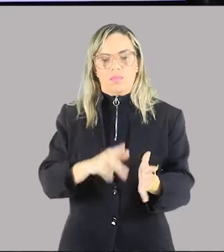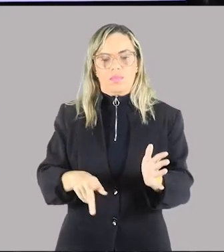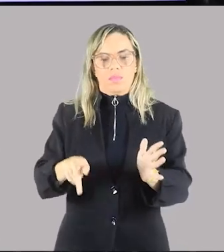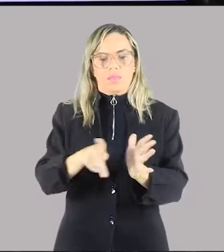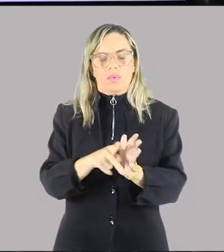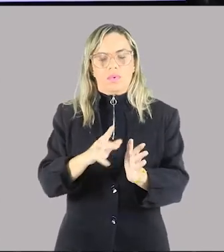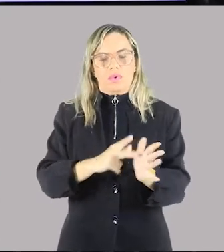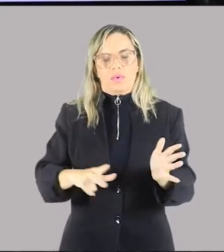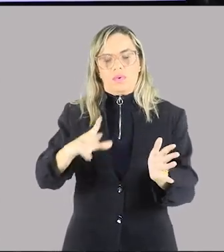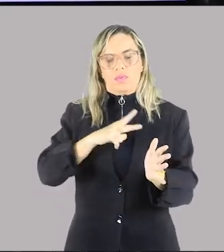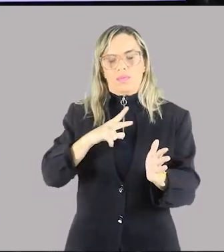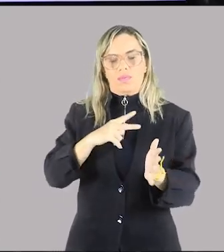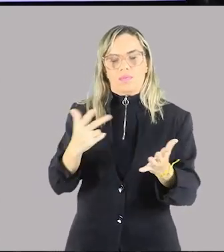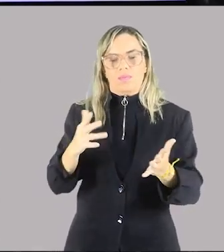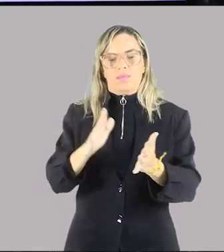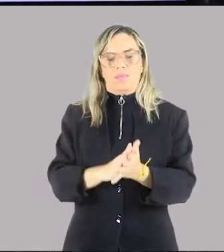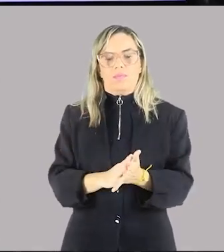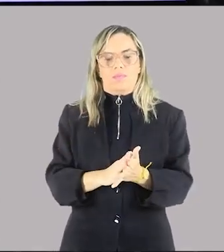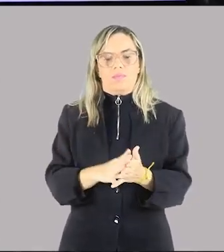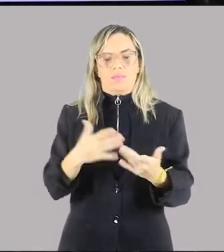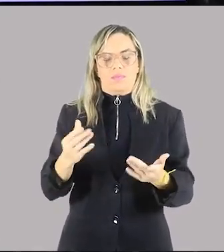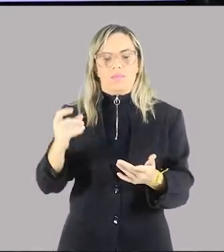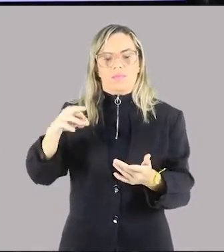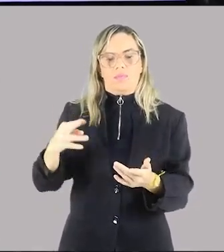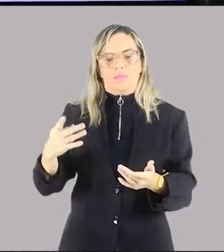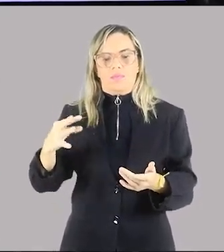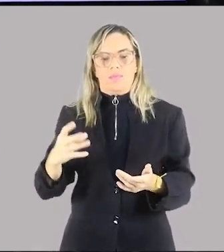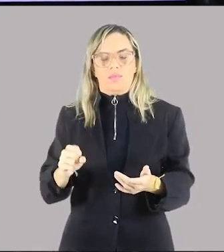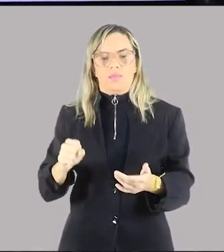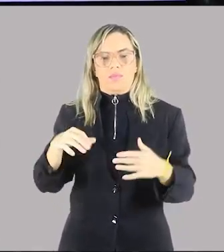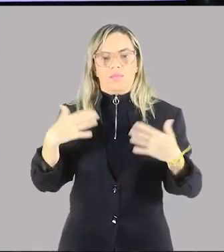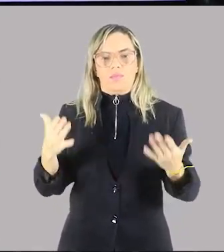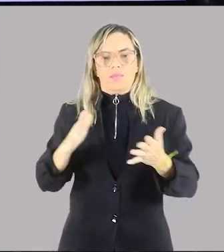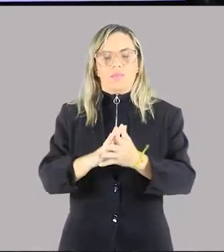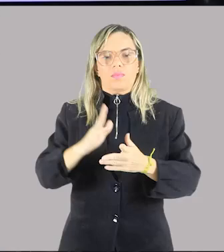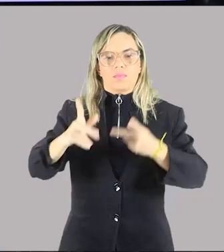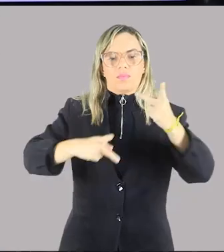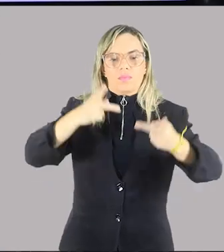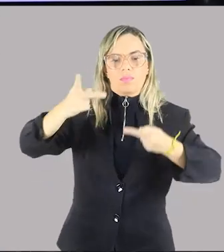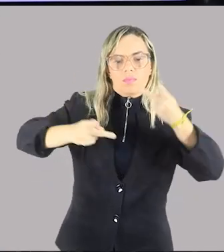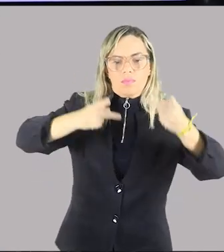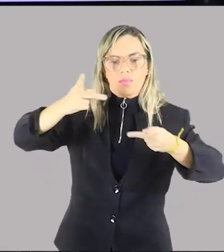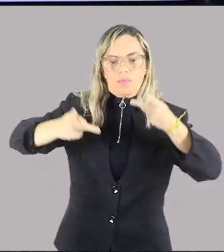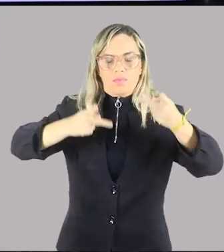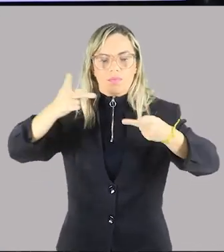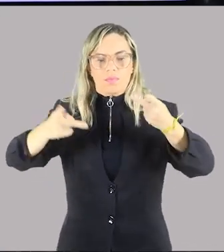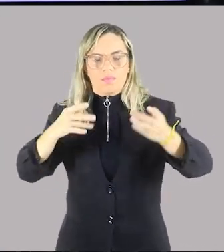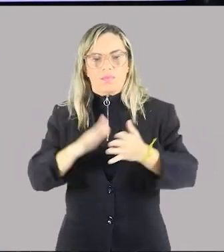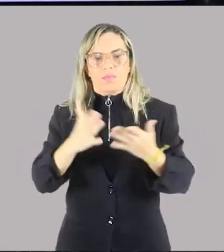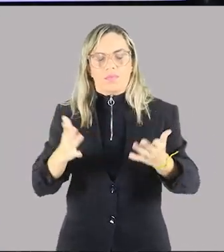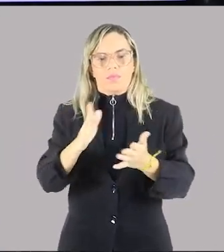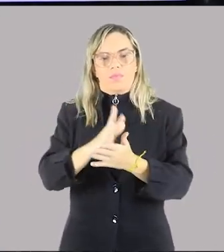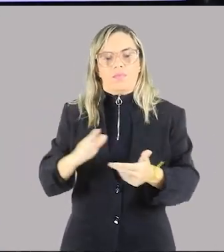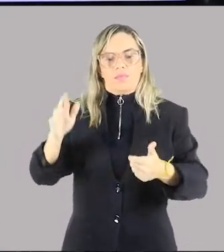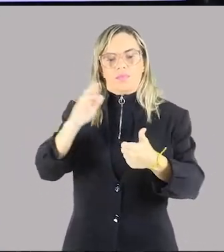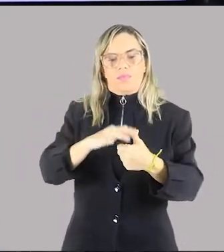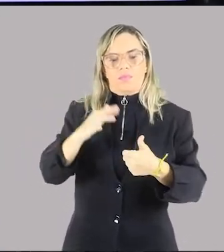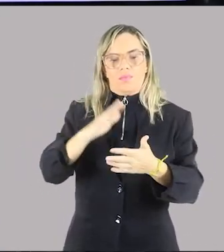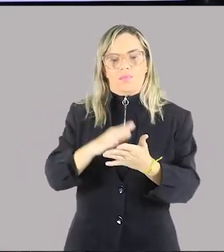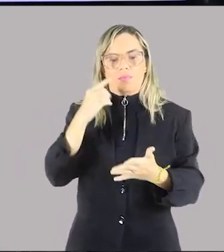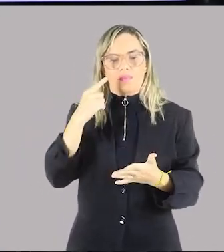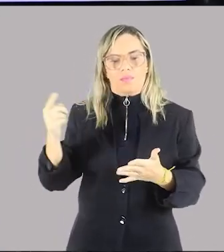colaboração credenciado. Retomando, portanto, quando a gente fala de agente público particular